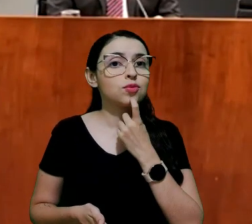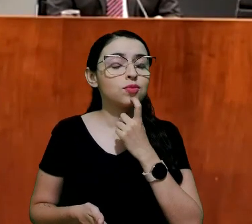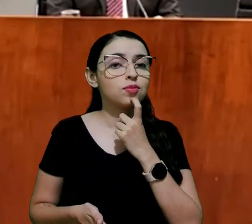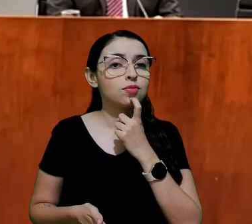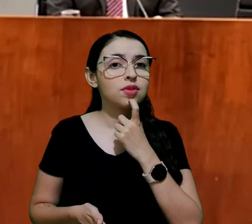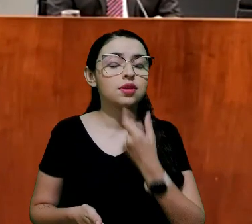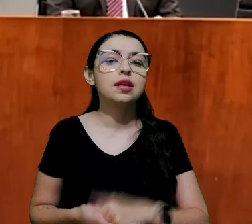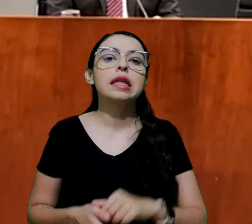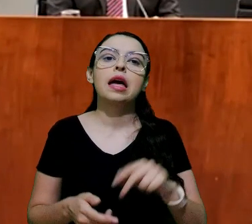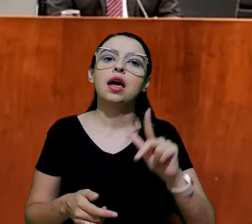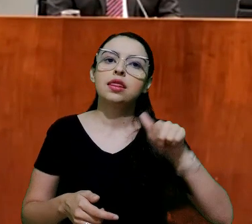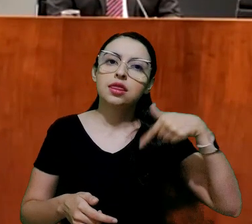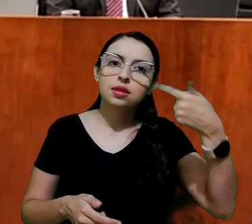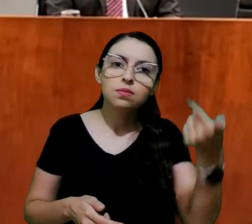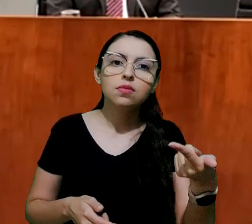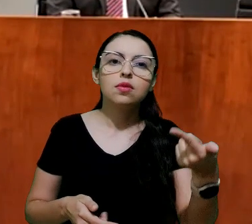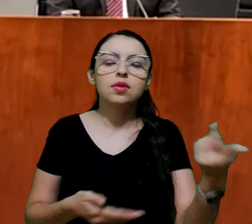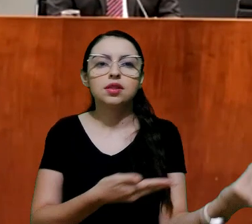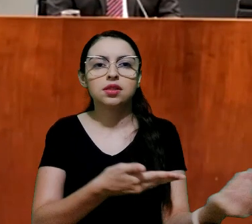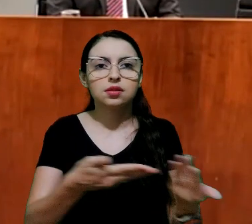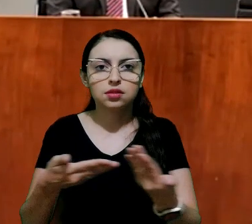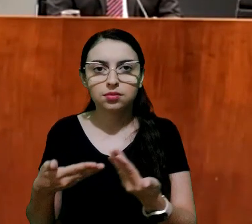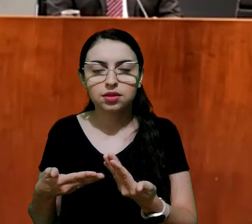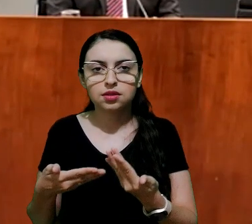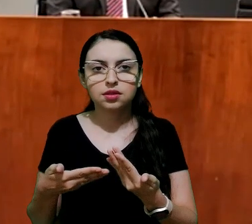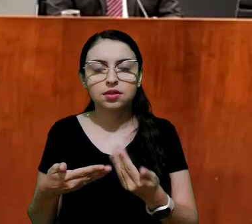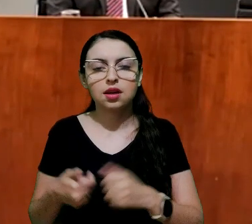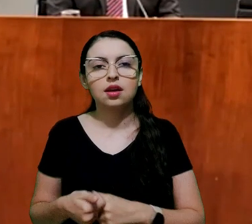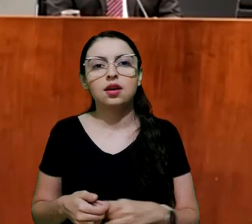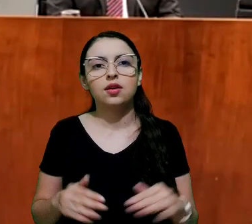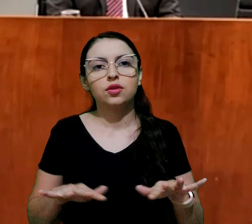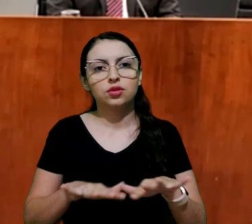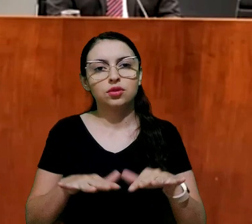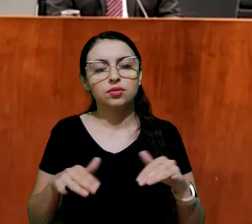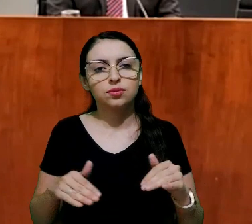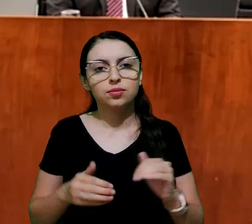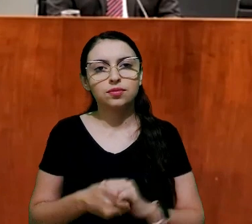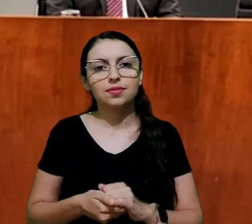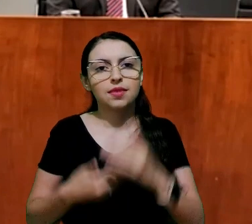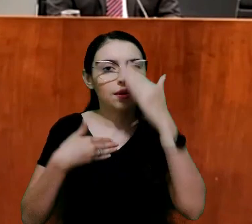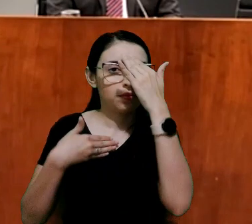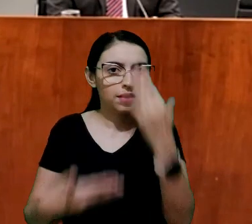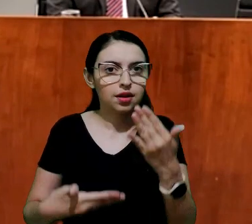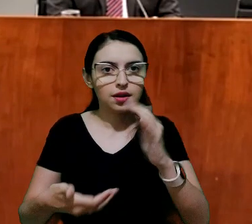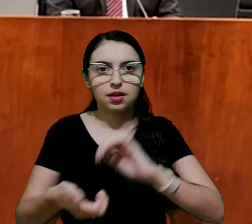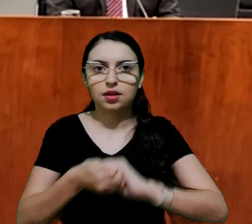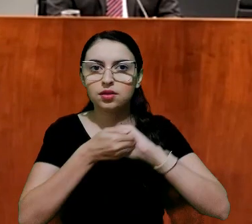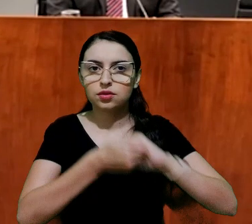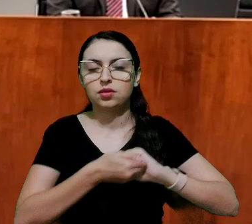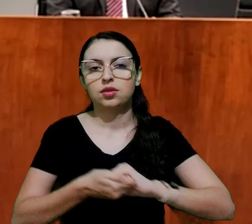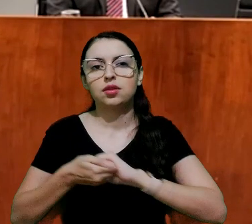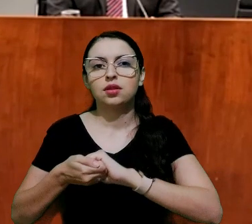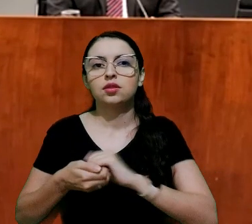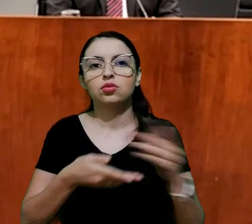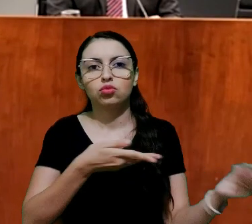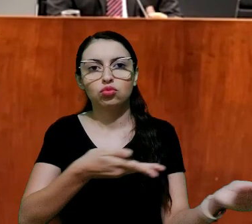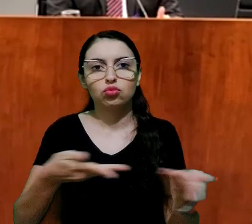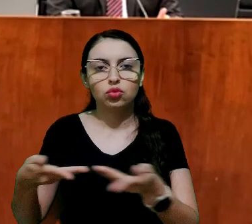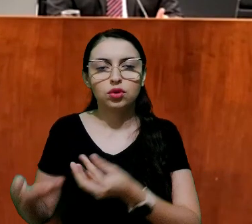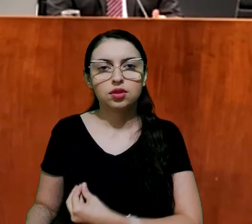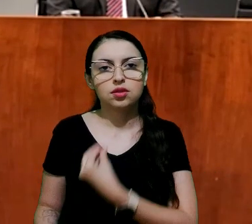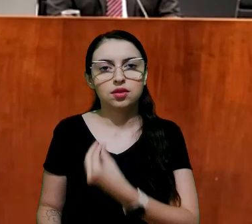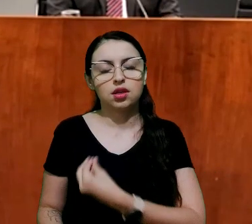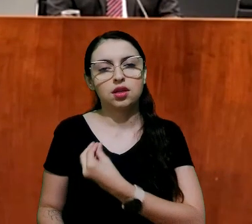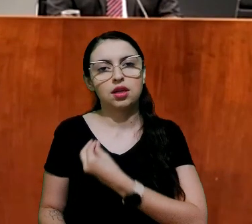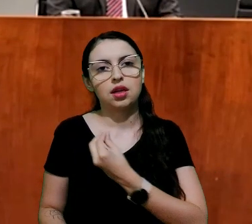tarde presencialmente. Eu agradeço e cumprimento a todos os nossos participantes, tanto aqueles que nos